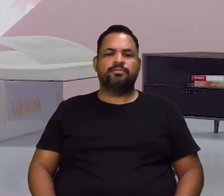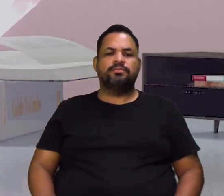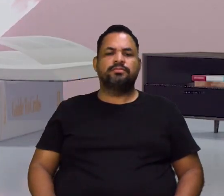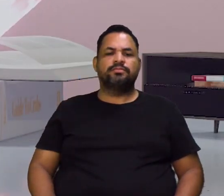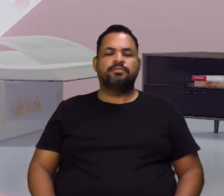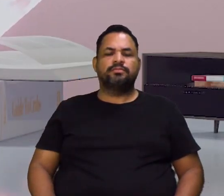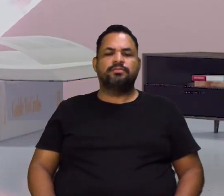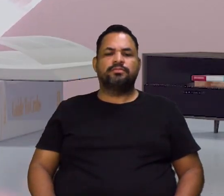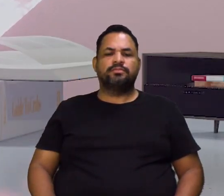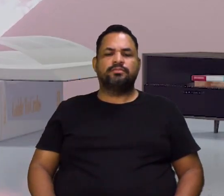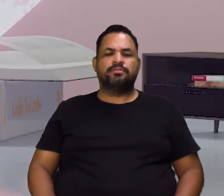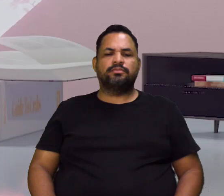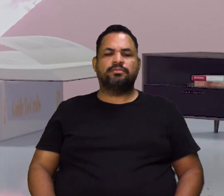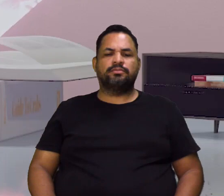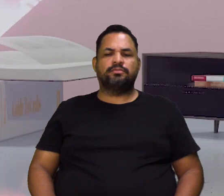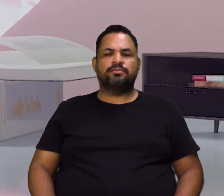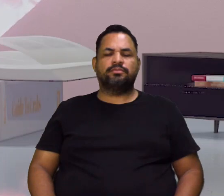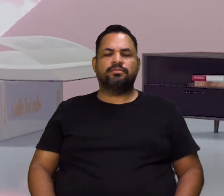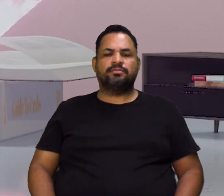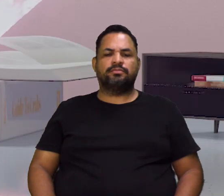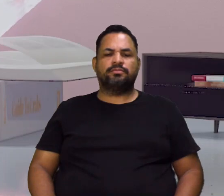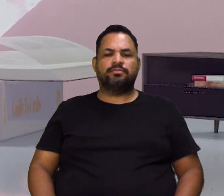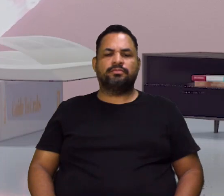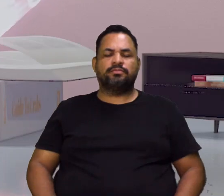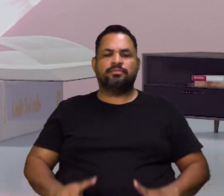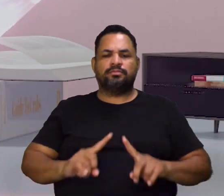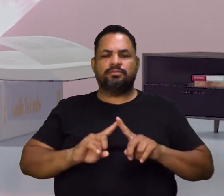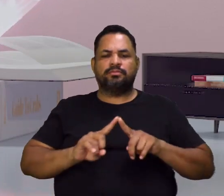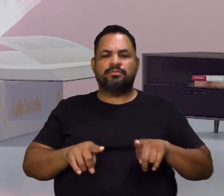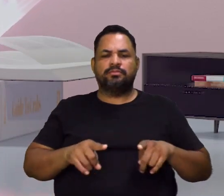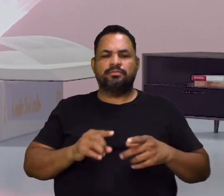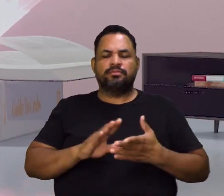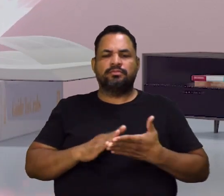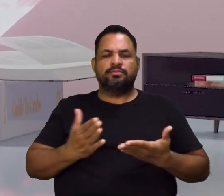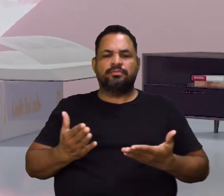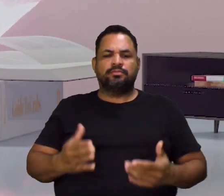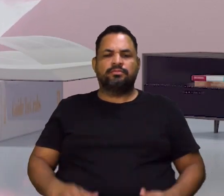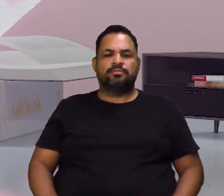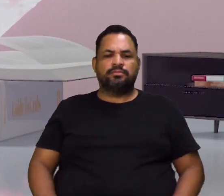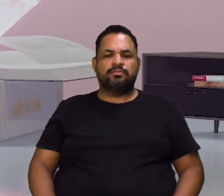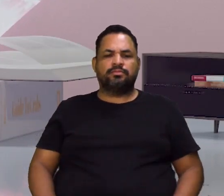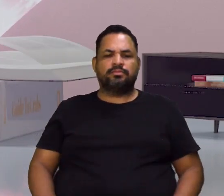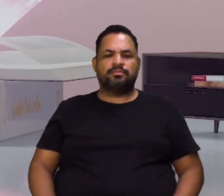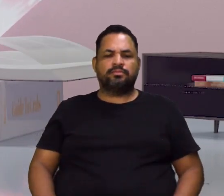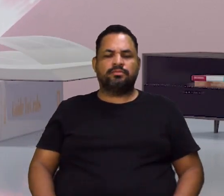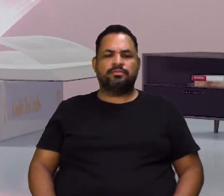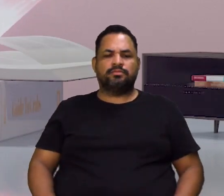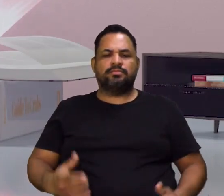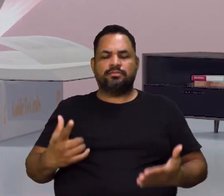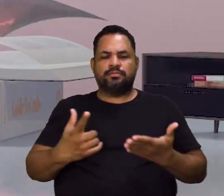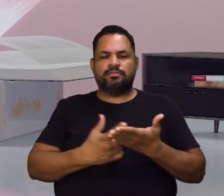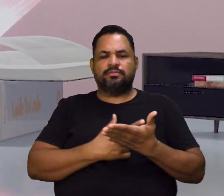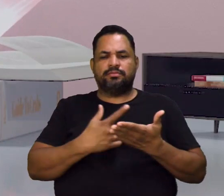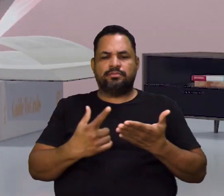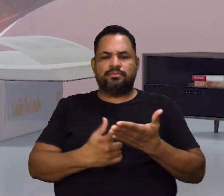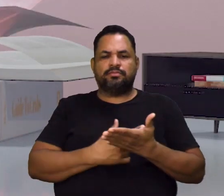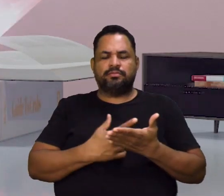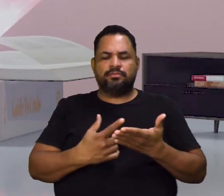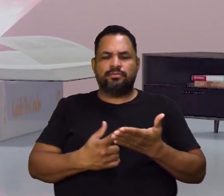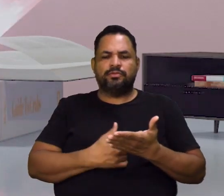na naturalista ao mesmo tempo mas ó pega lá nome da obra do do